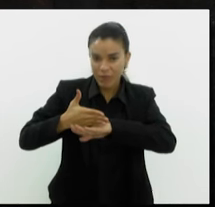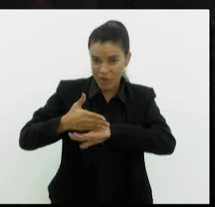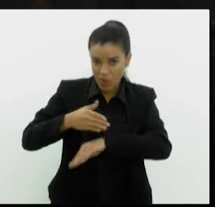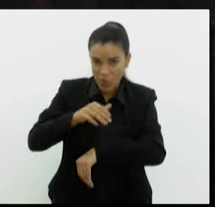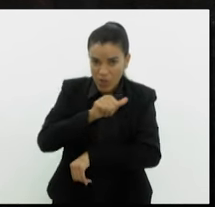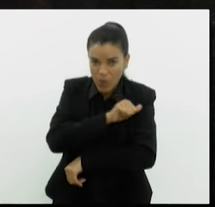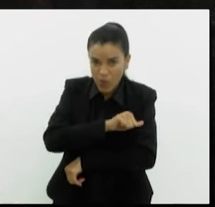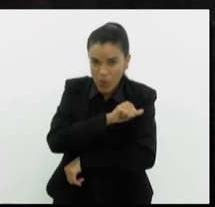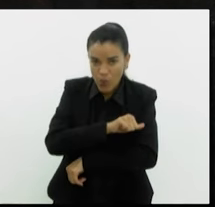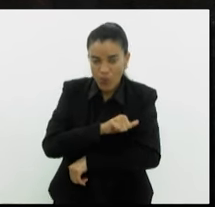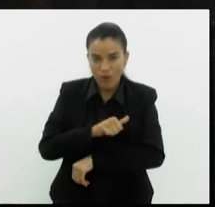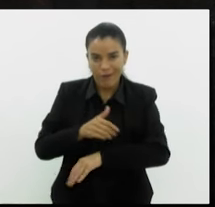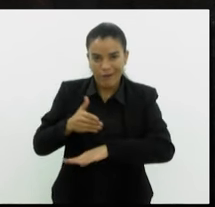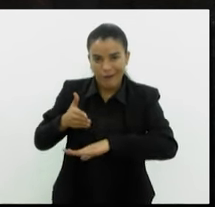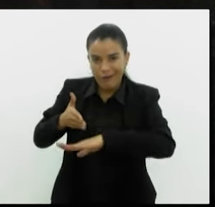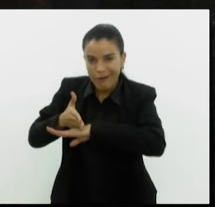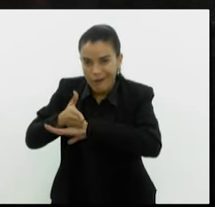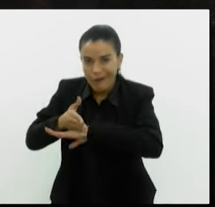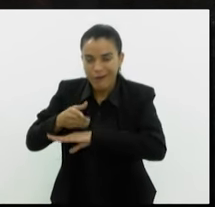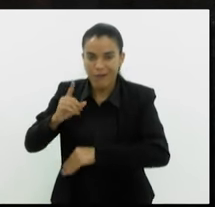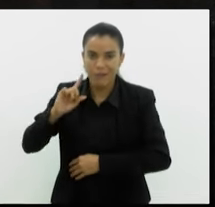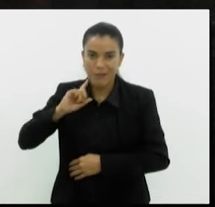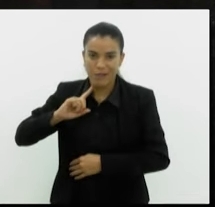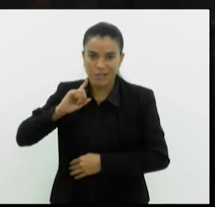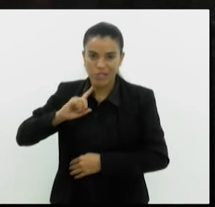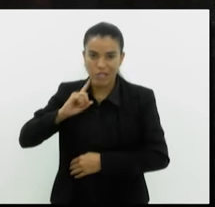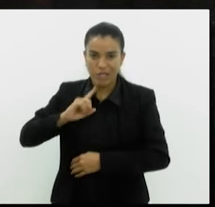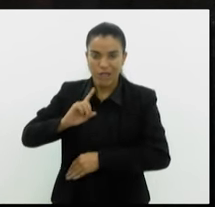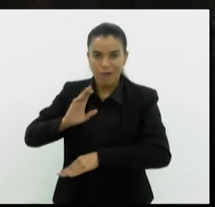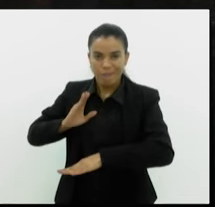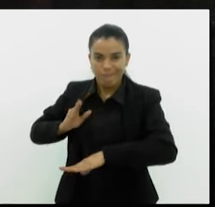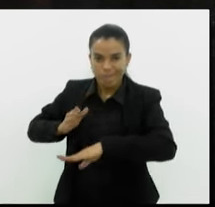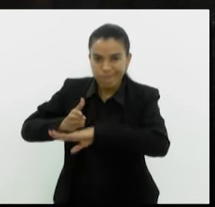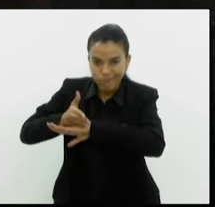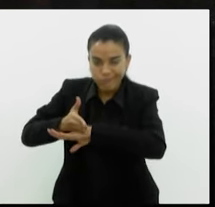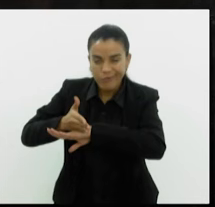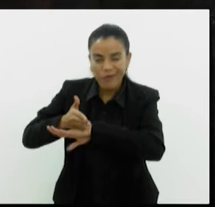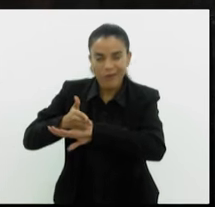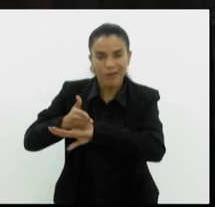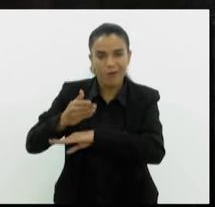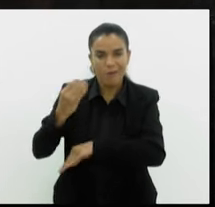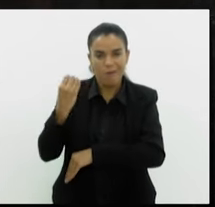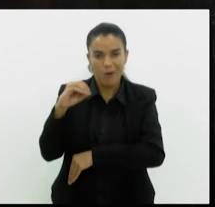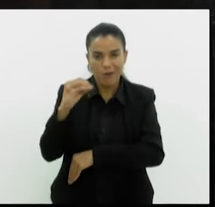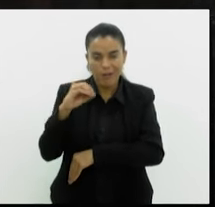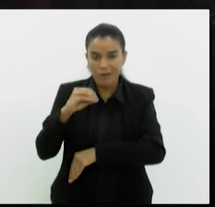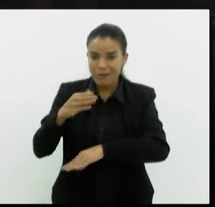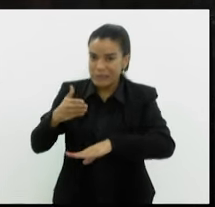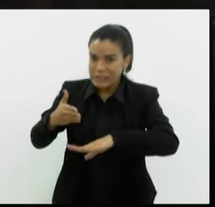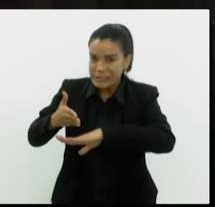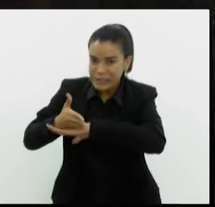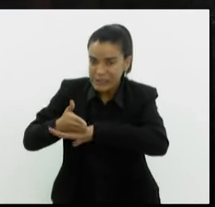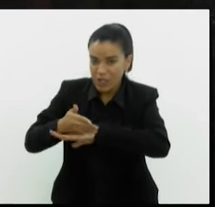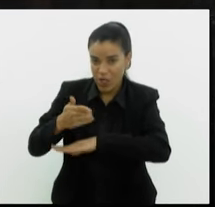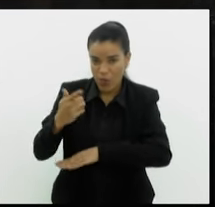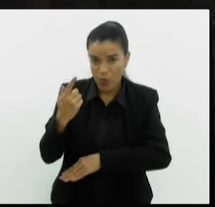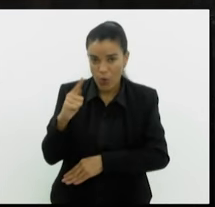Rio? Intervenção em Minas Gerais? Intervenção no Rio Grande do Sul? Intervenção em